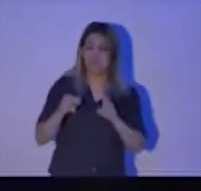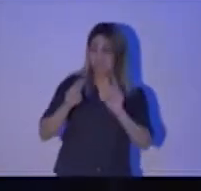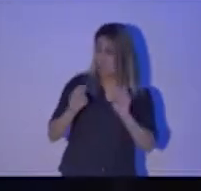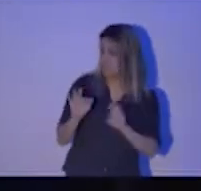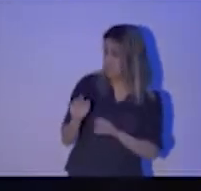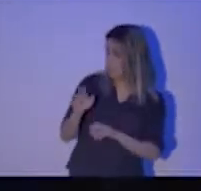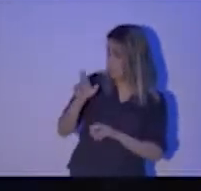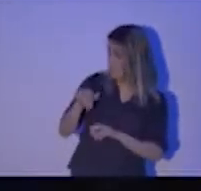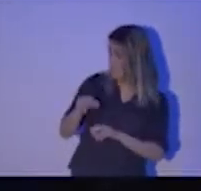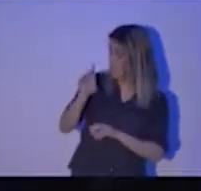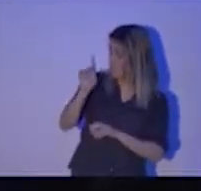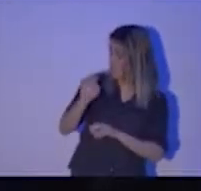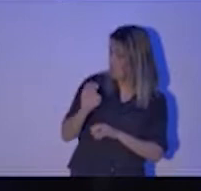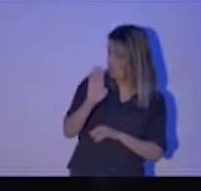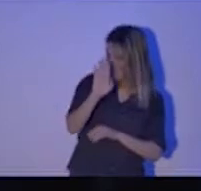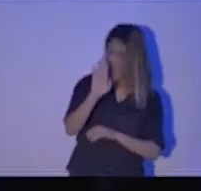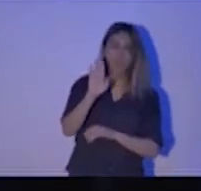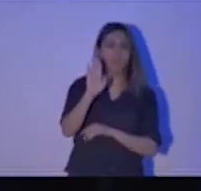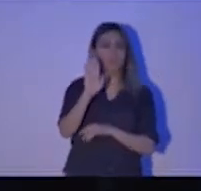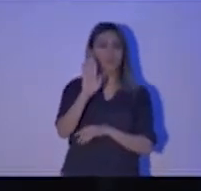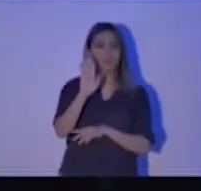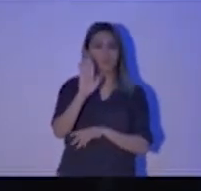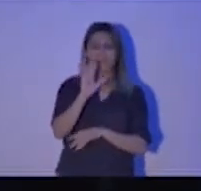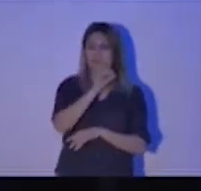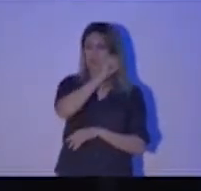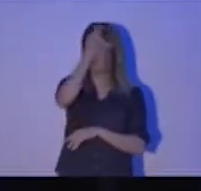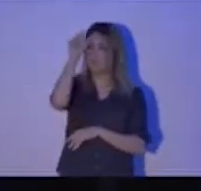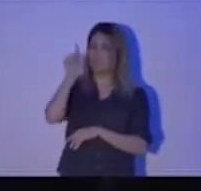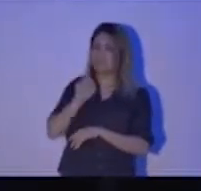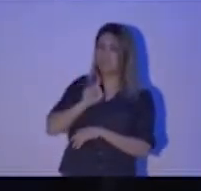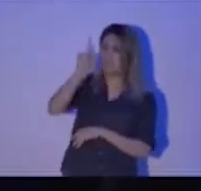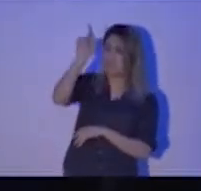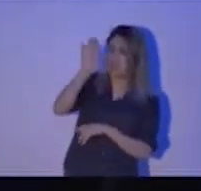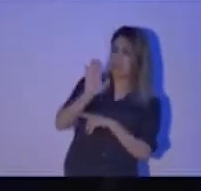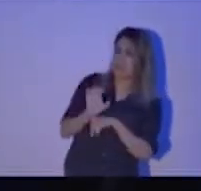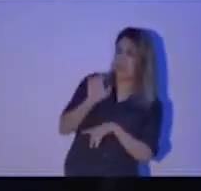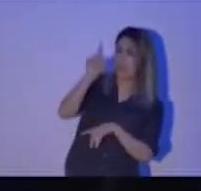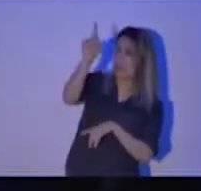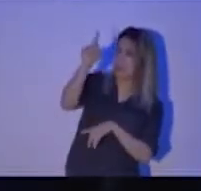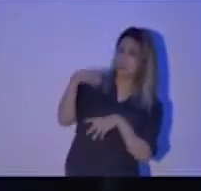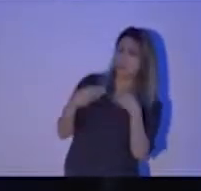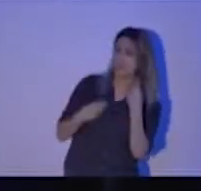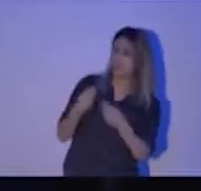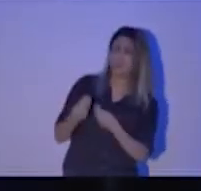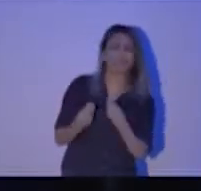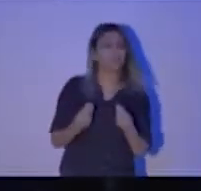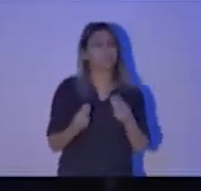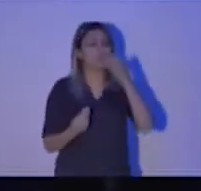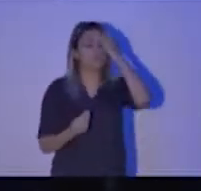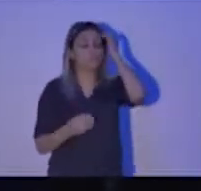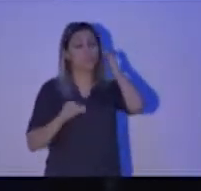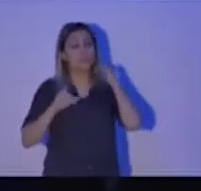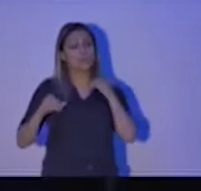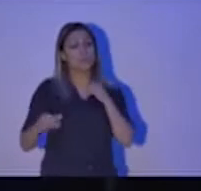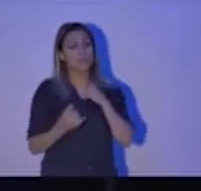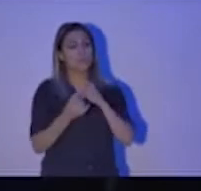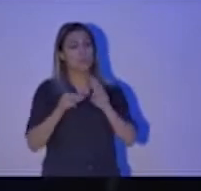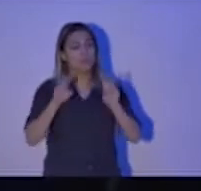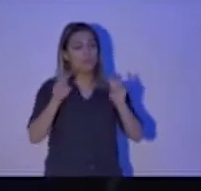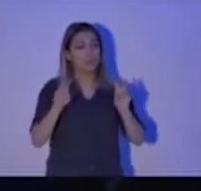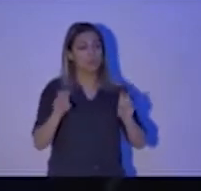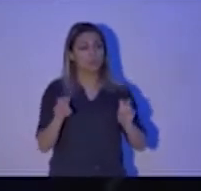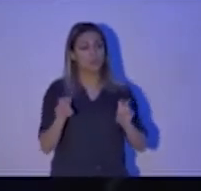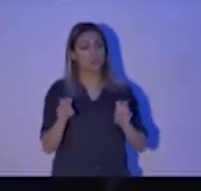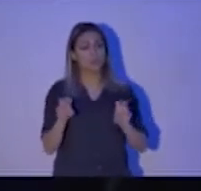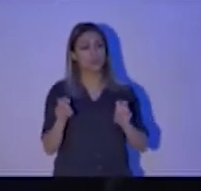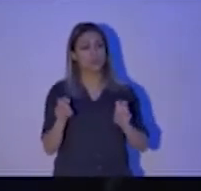isso no município e no estado. Só queria aproveitar a fala do deputado e aproveitar uma sua anterior, em